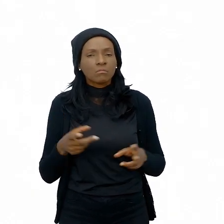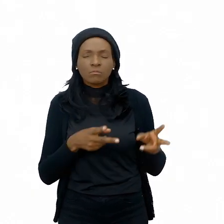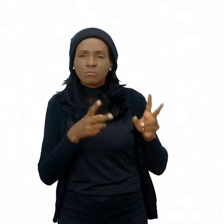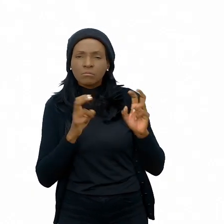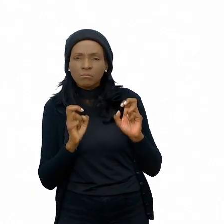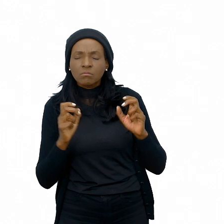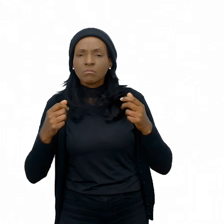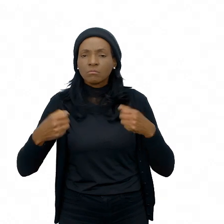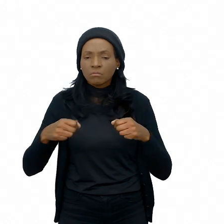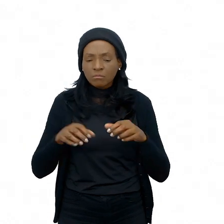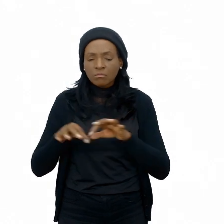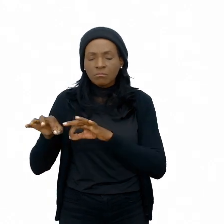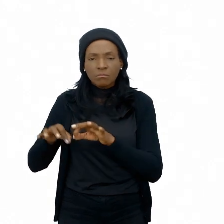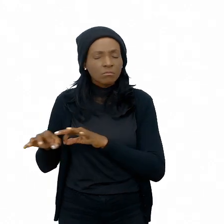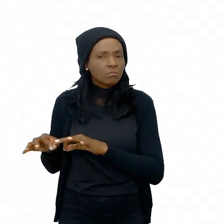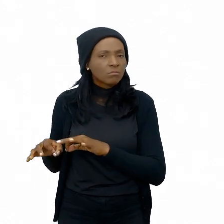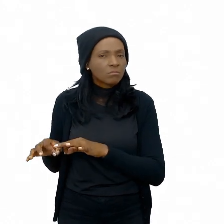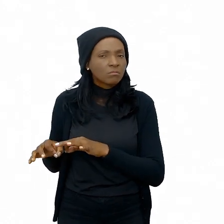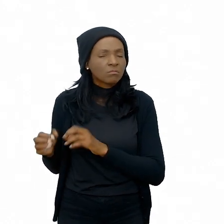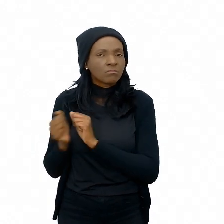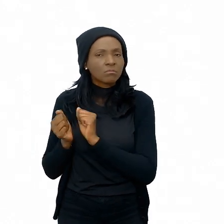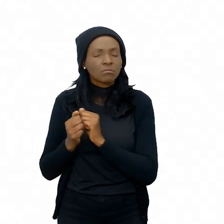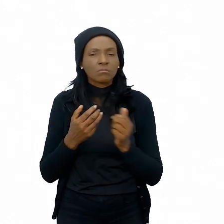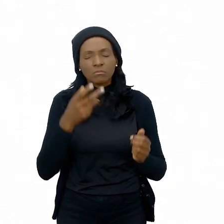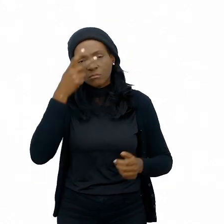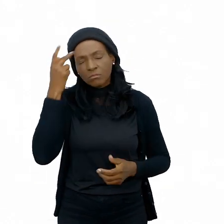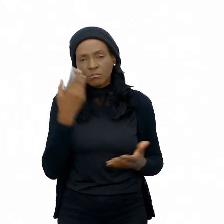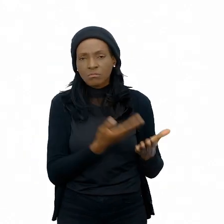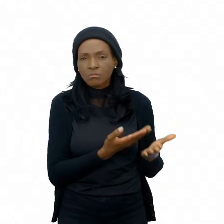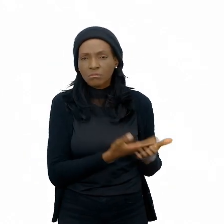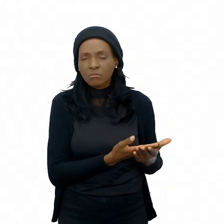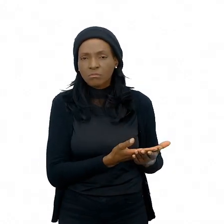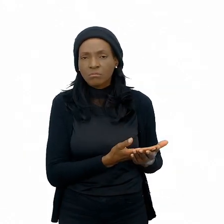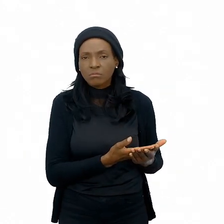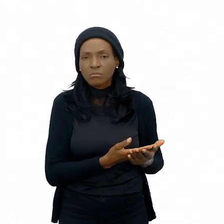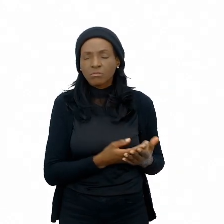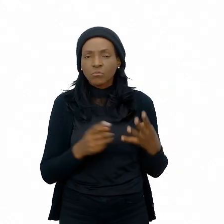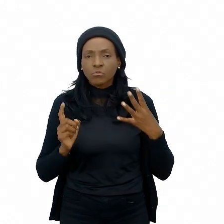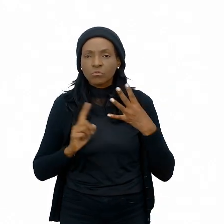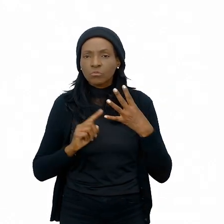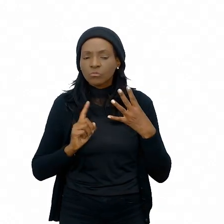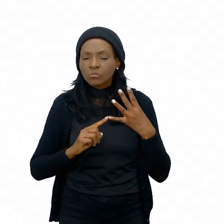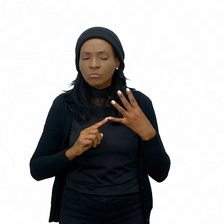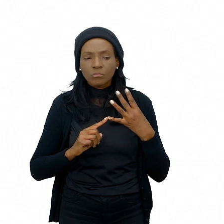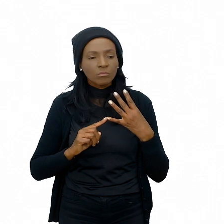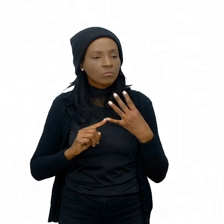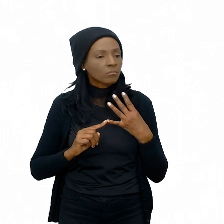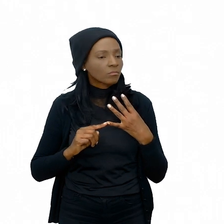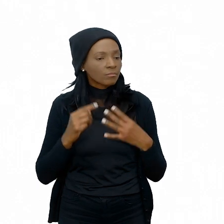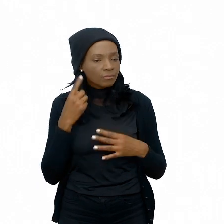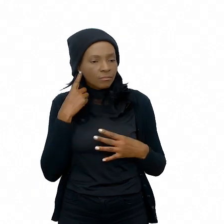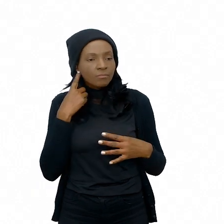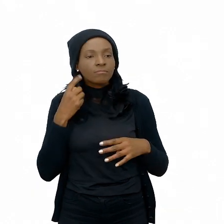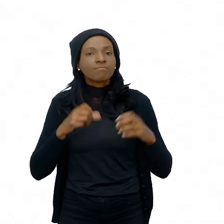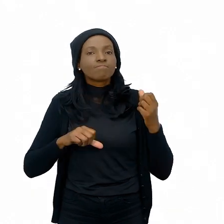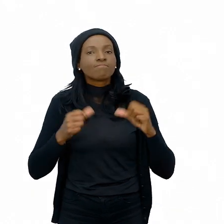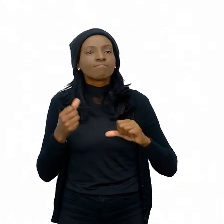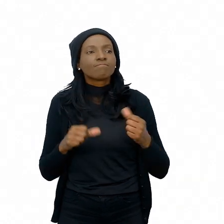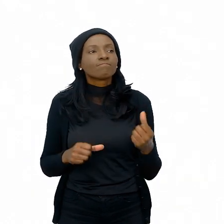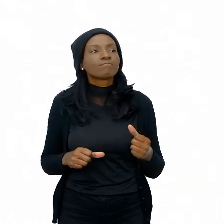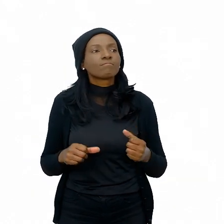necessidade, elaborar e aplicar com seus estudantes. E o quarto momento é a análise de